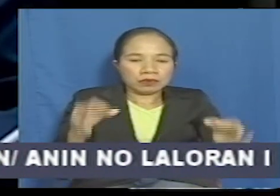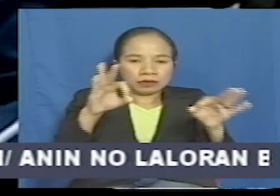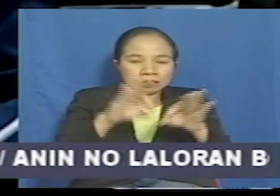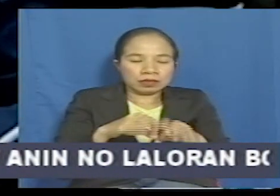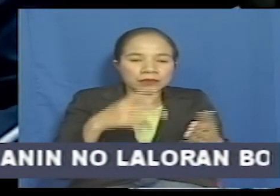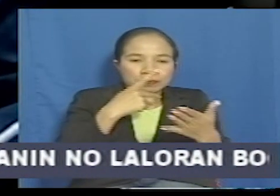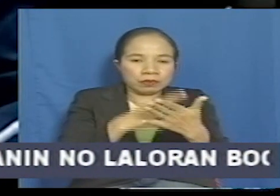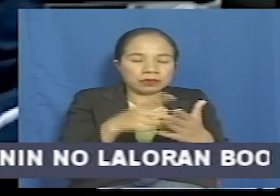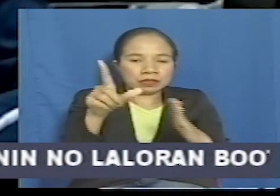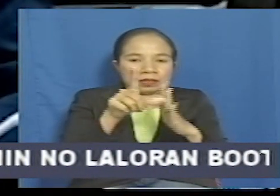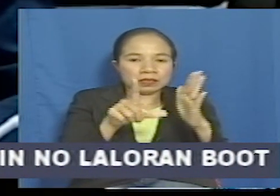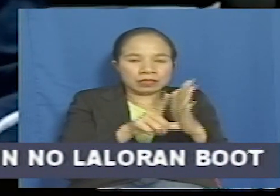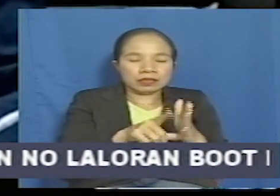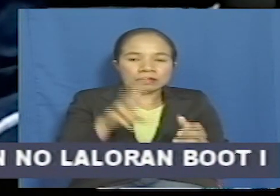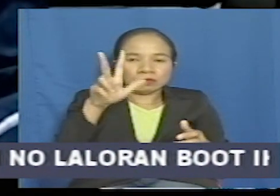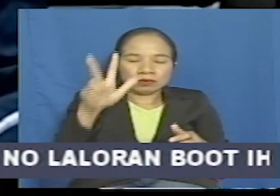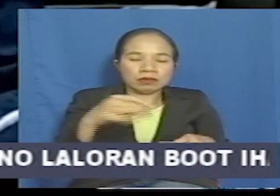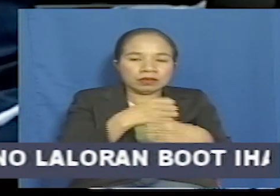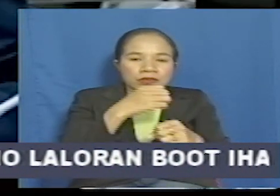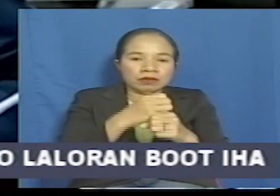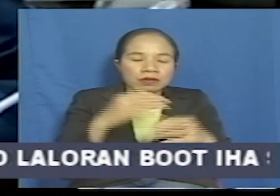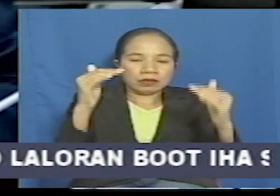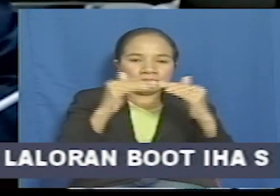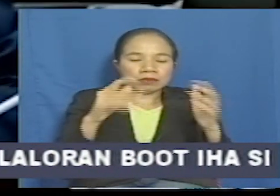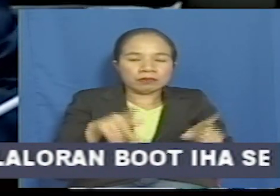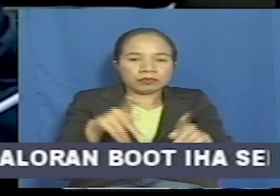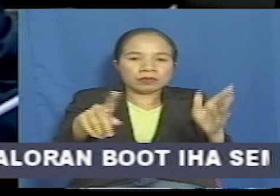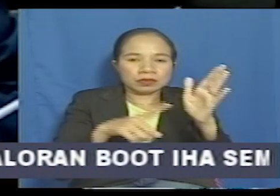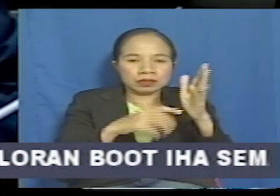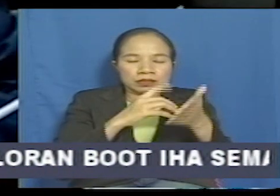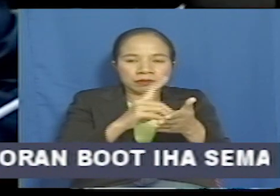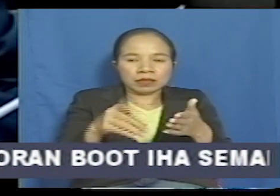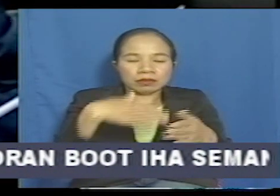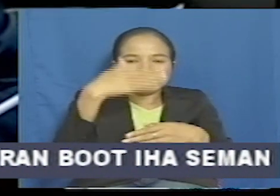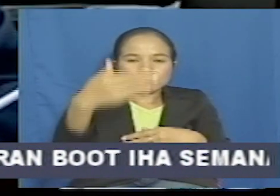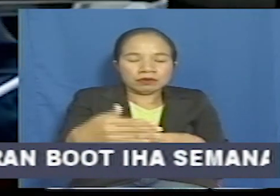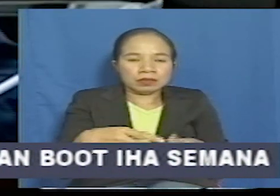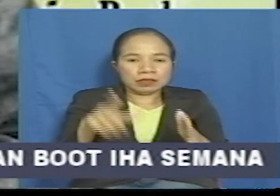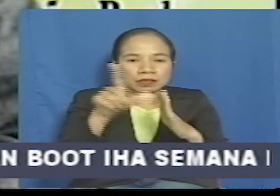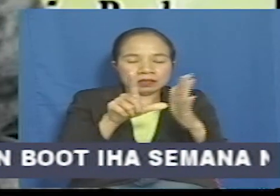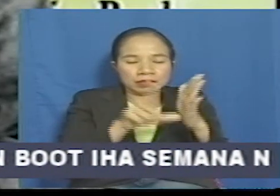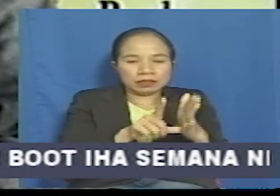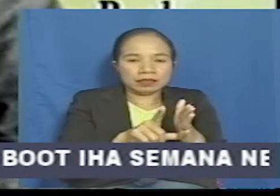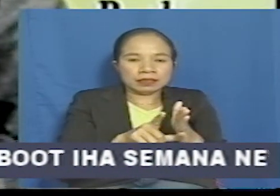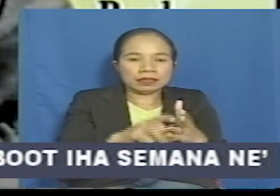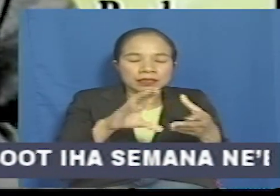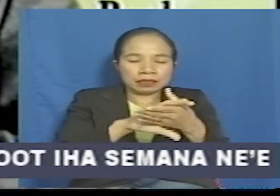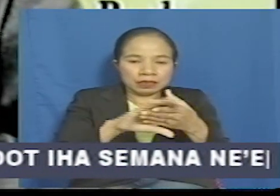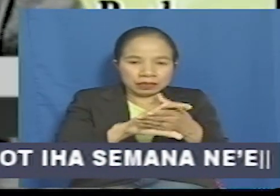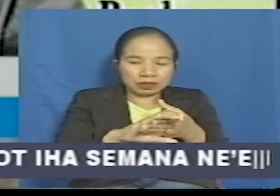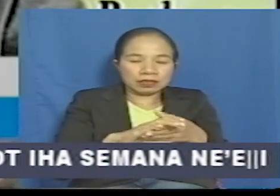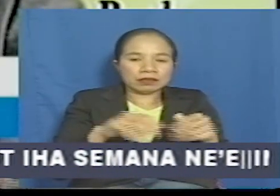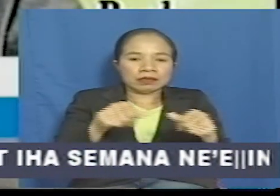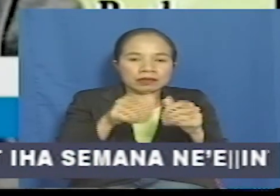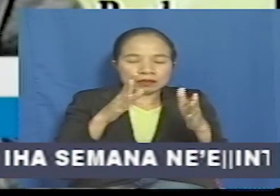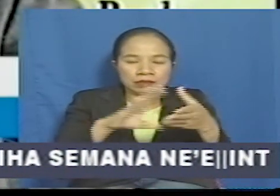da proposta de alteração lei tolunei, onde halau audiência pública e a semana win. Alteração da lei recenseamento eleitoral, alteração da